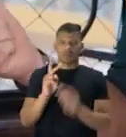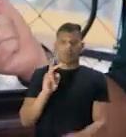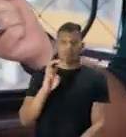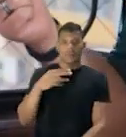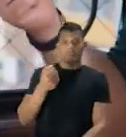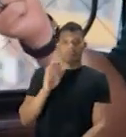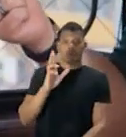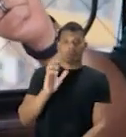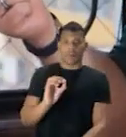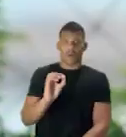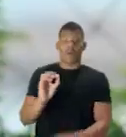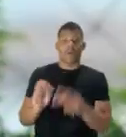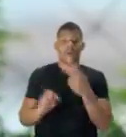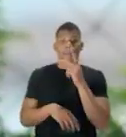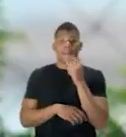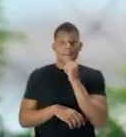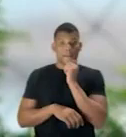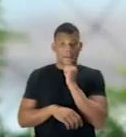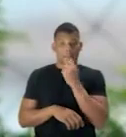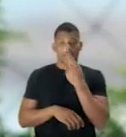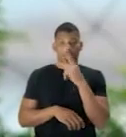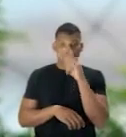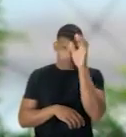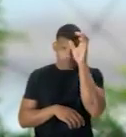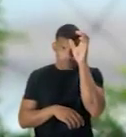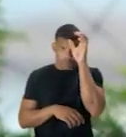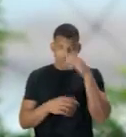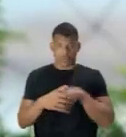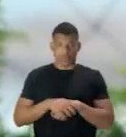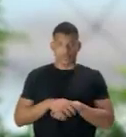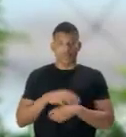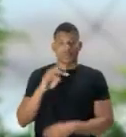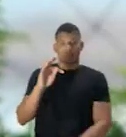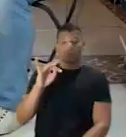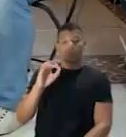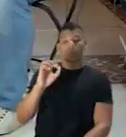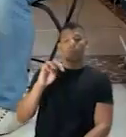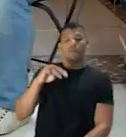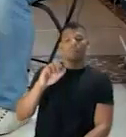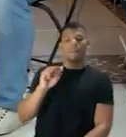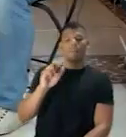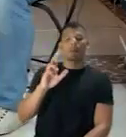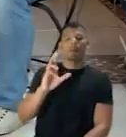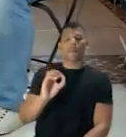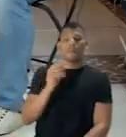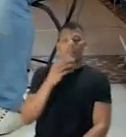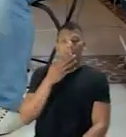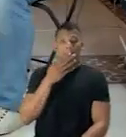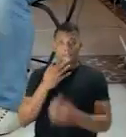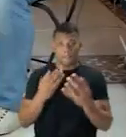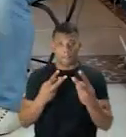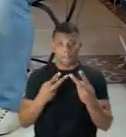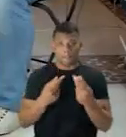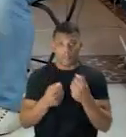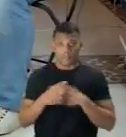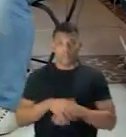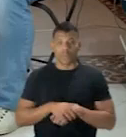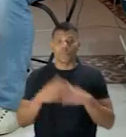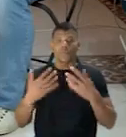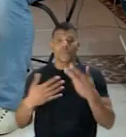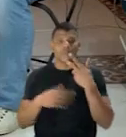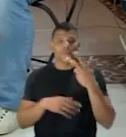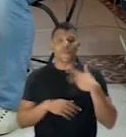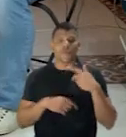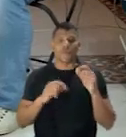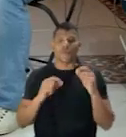João Nogueira, é sua isso. Mãe, seu tio. E o Mauro também não deixou de ser tio, né? Mauro, pois é. Grande, grande compositor.